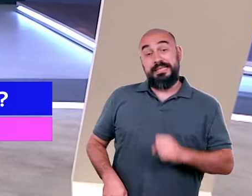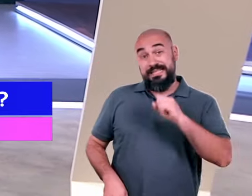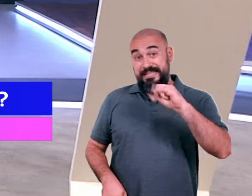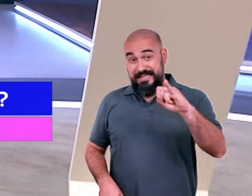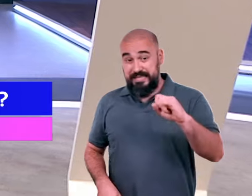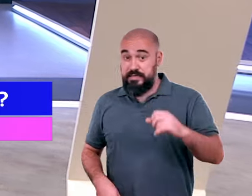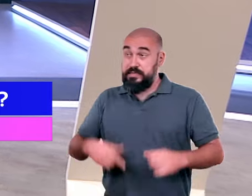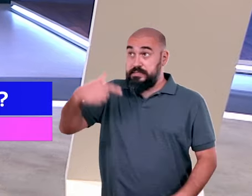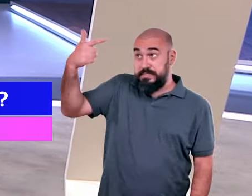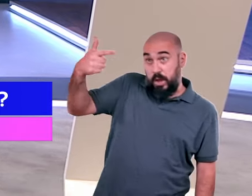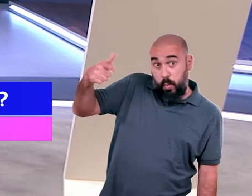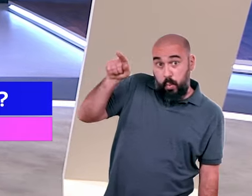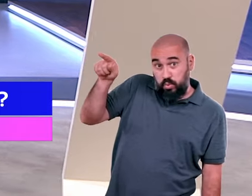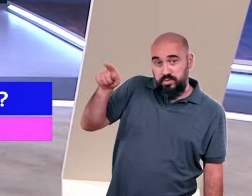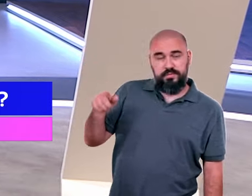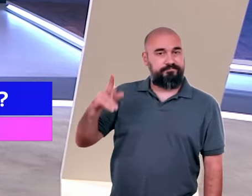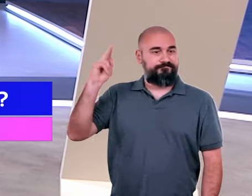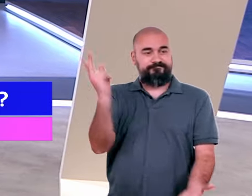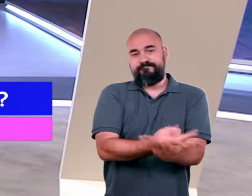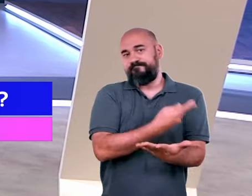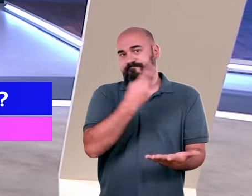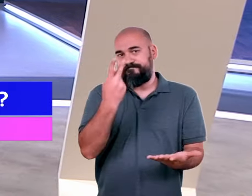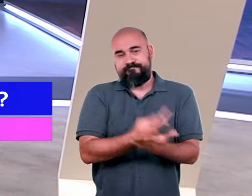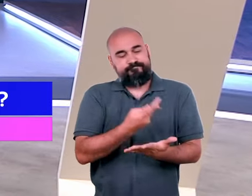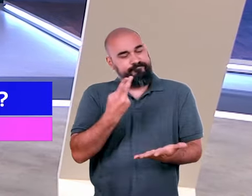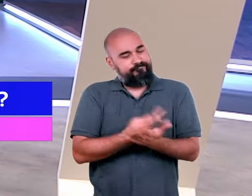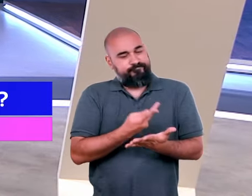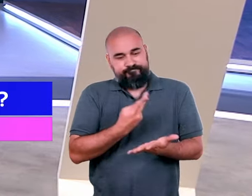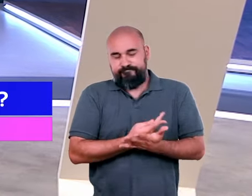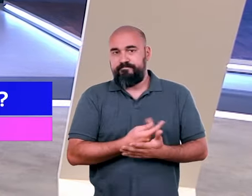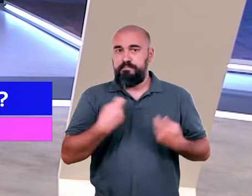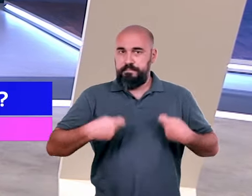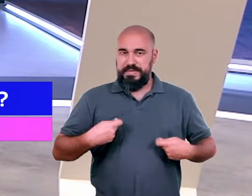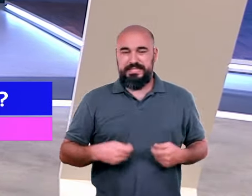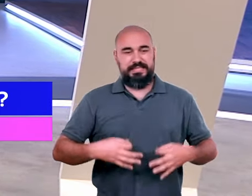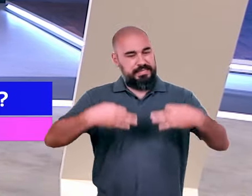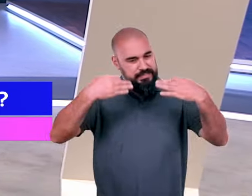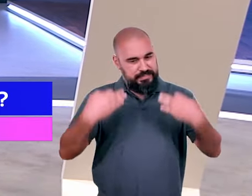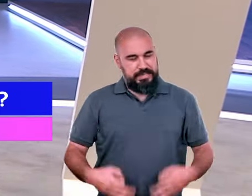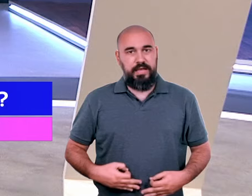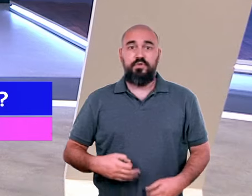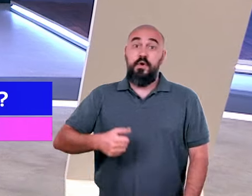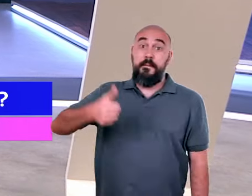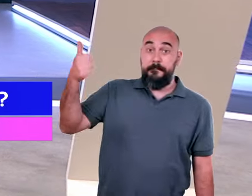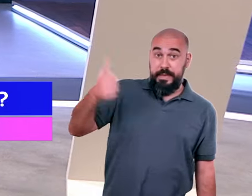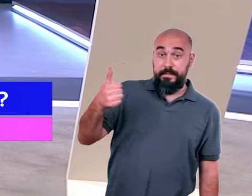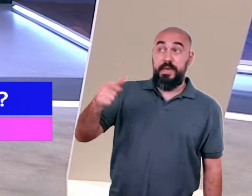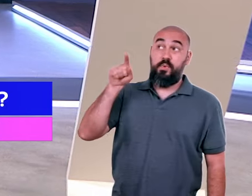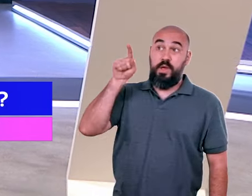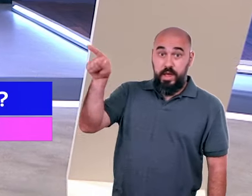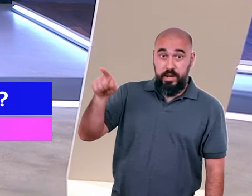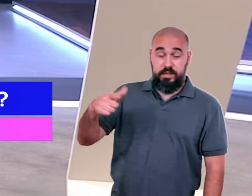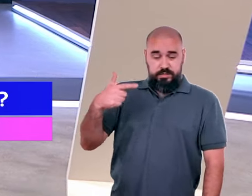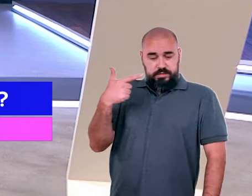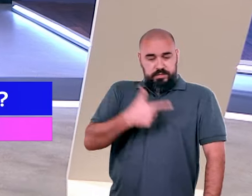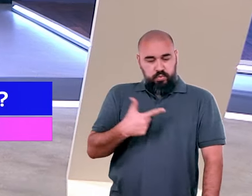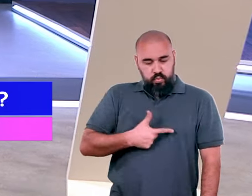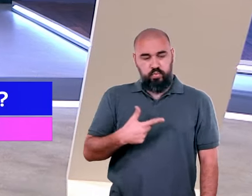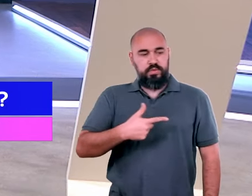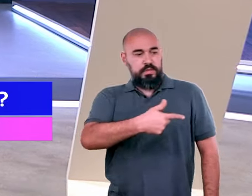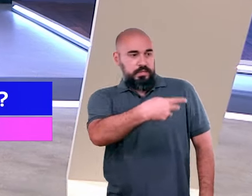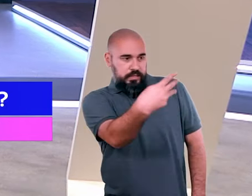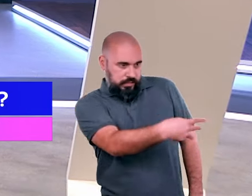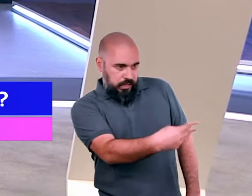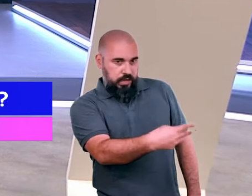Se o reino estiver em segundo, está errado. Está equivocado. Precisa ser na ordem que Deus estabeleceu. O reino